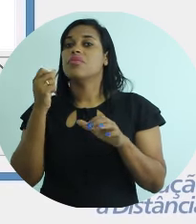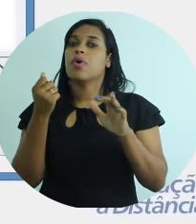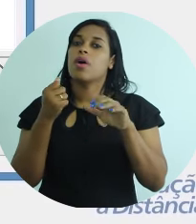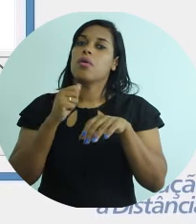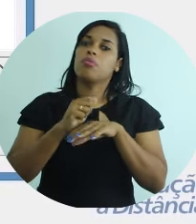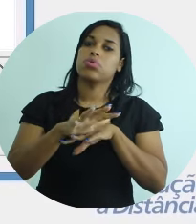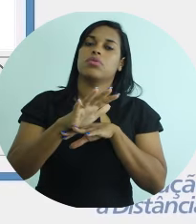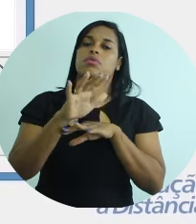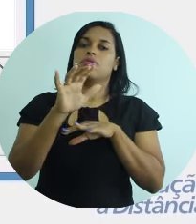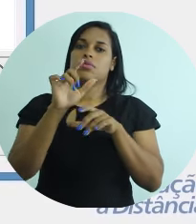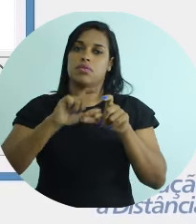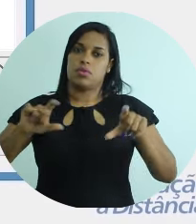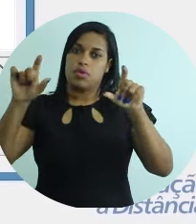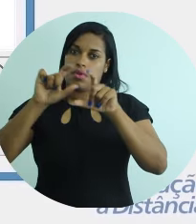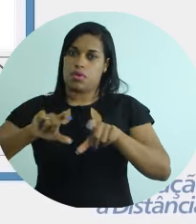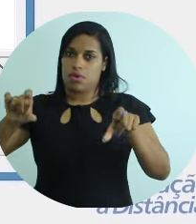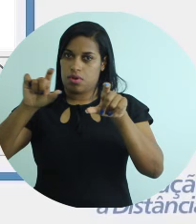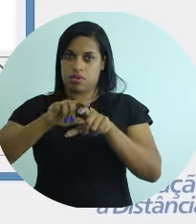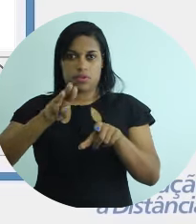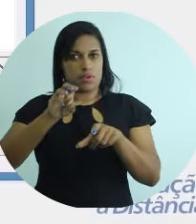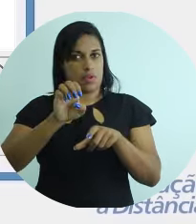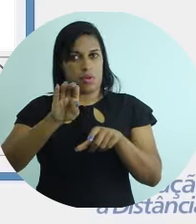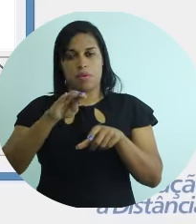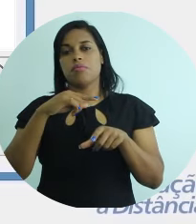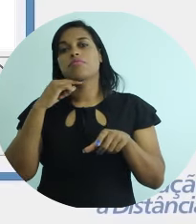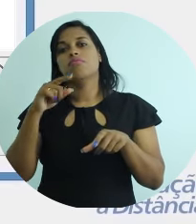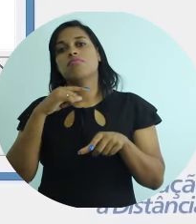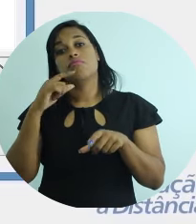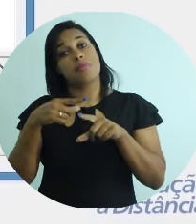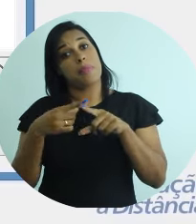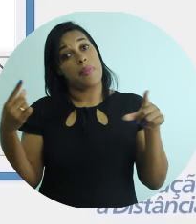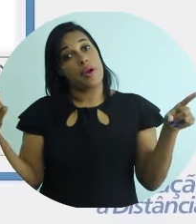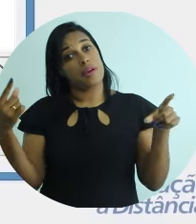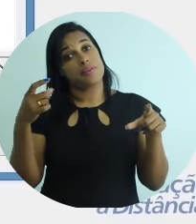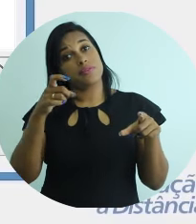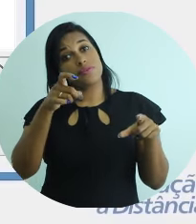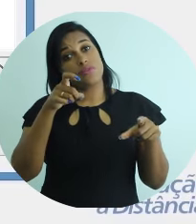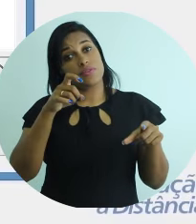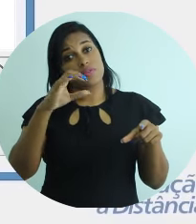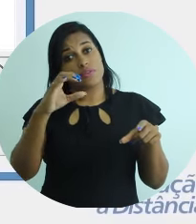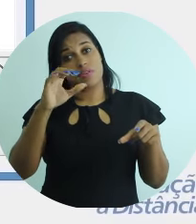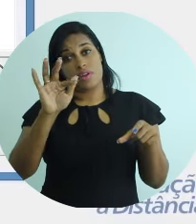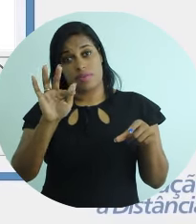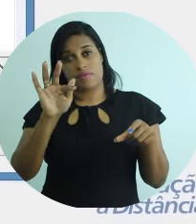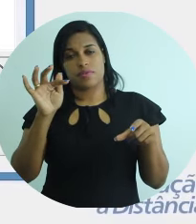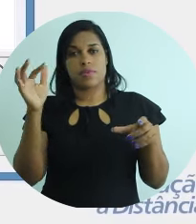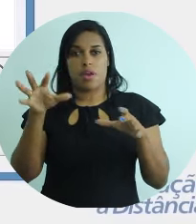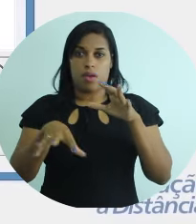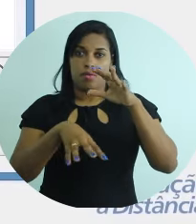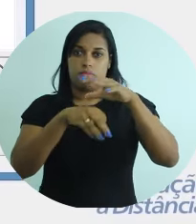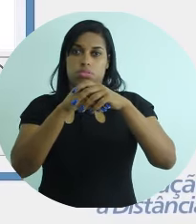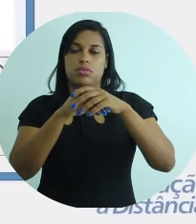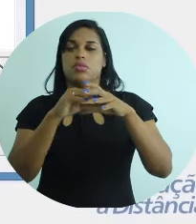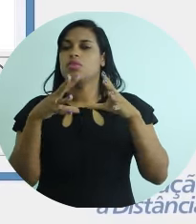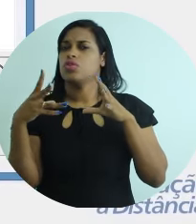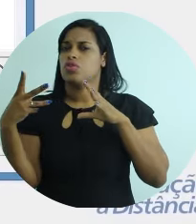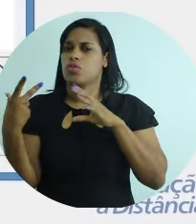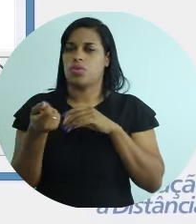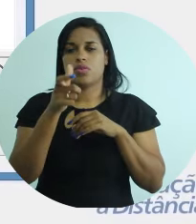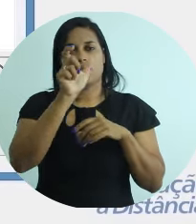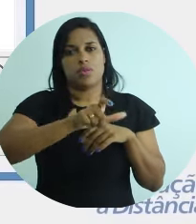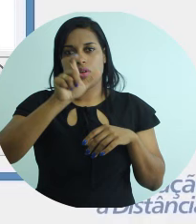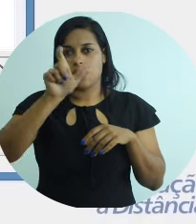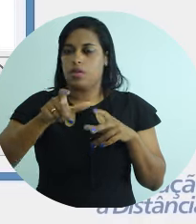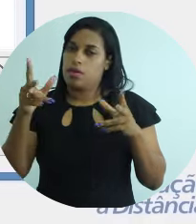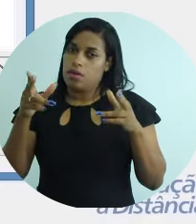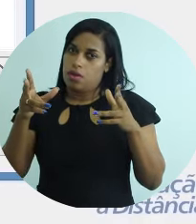não vai conseguir usar isso em layouts na web. Mas, no formato XCF, você vai armazenar todas as características de edição